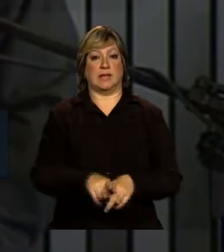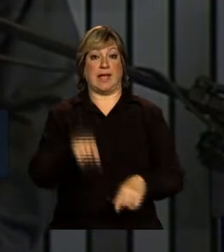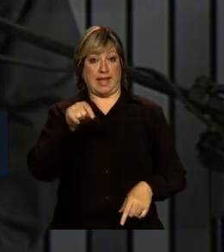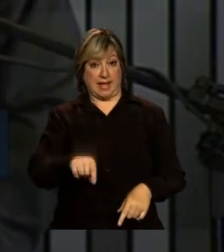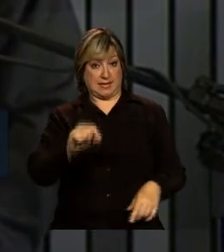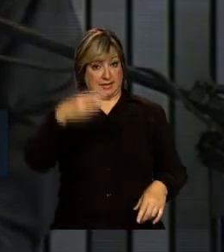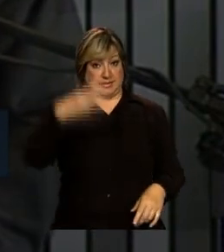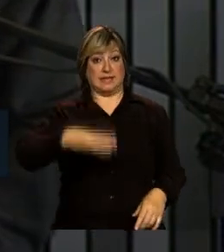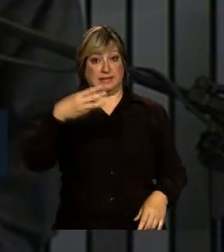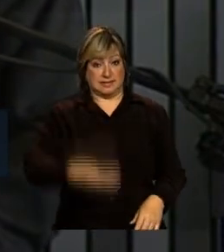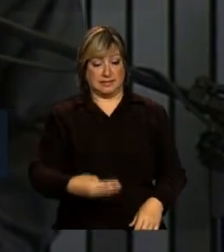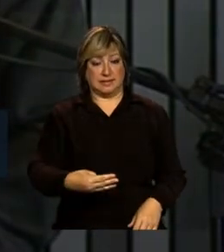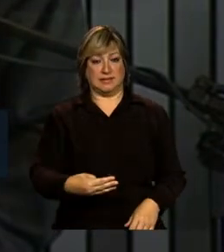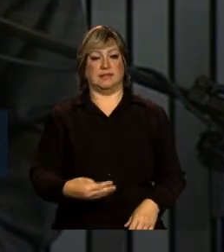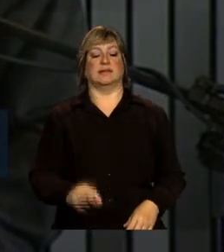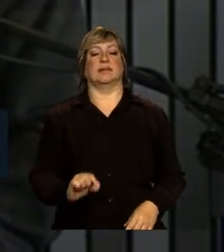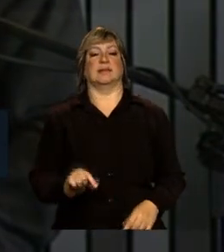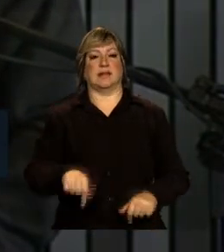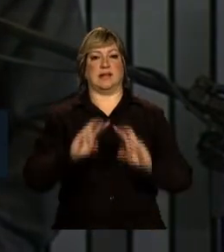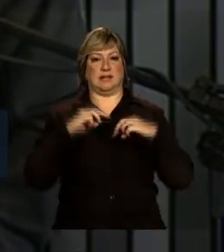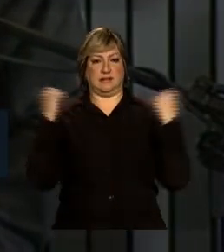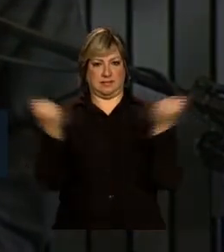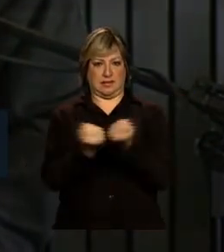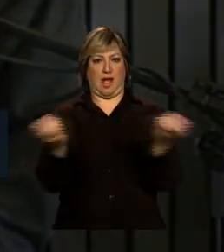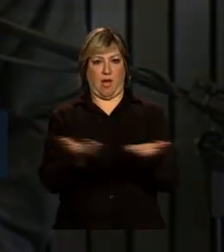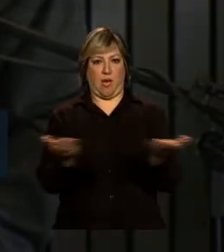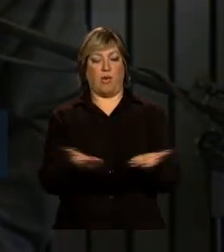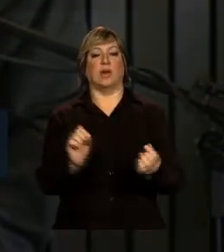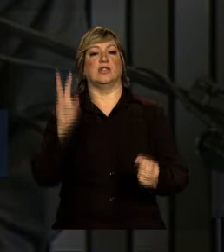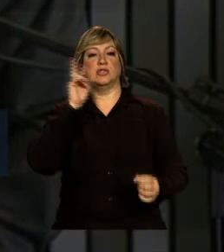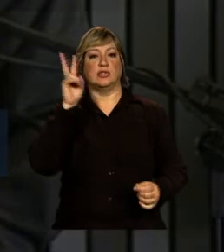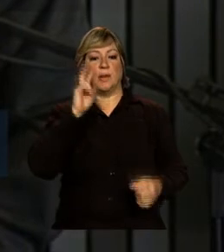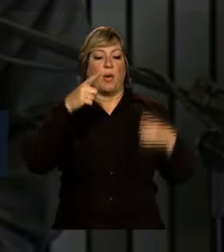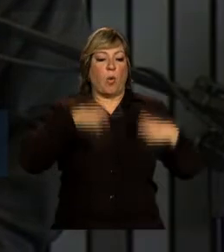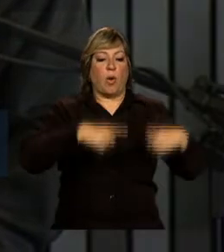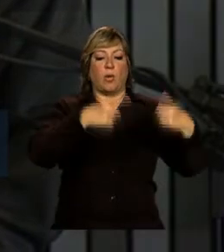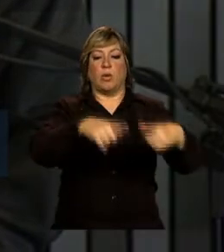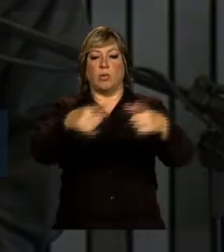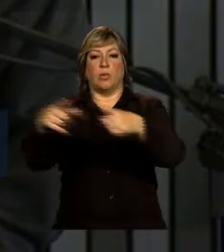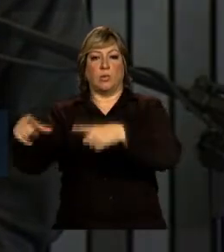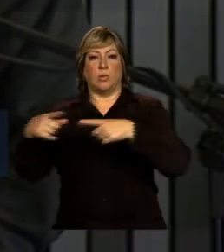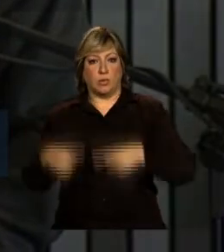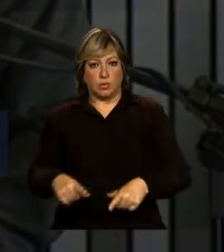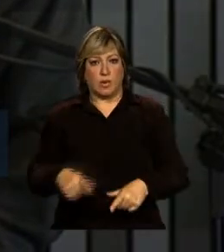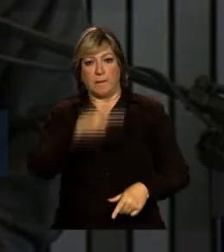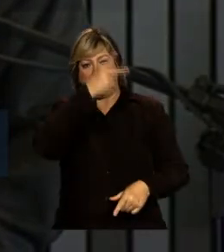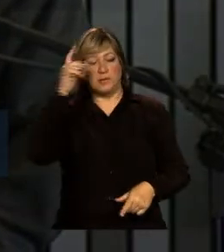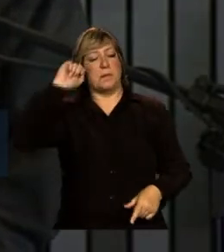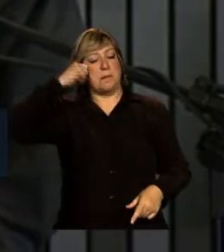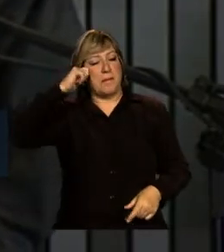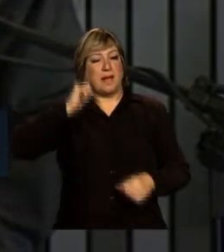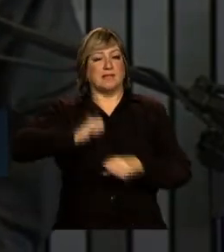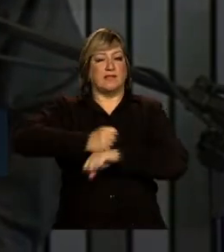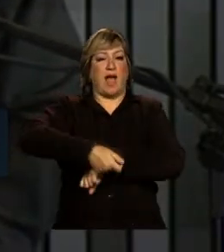Esta terceira edição propõe um debate em torno de sítios históricos ligados ao tráfico negreiro e à escravidão.